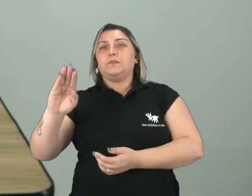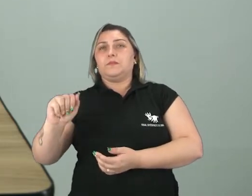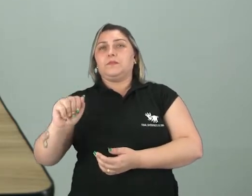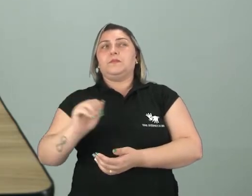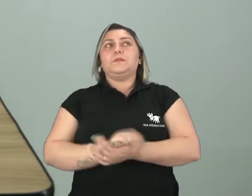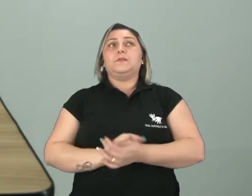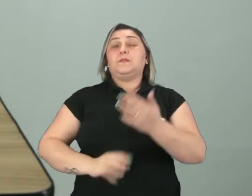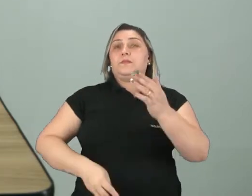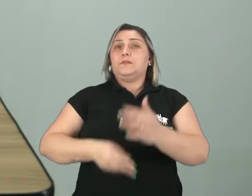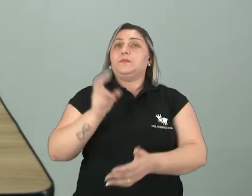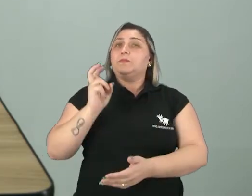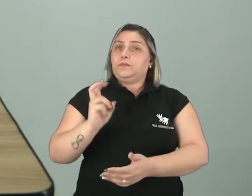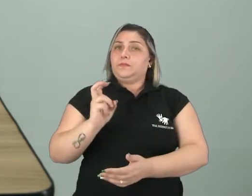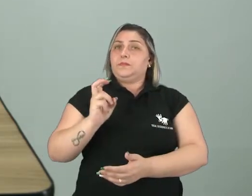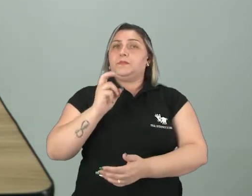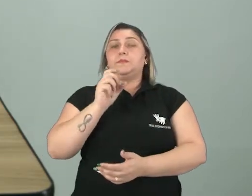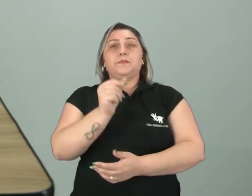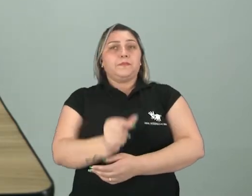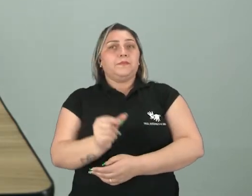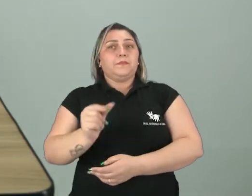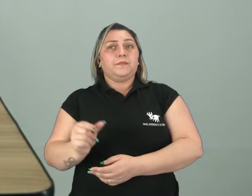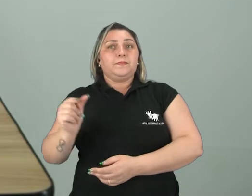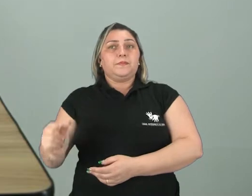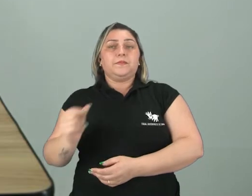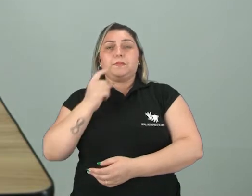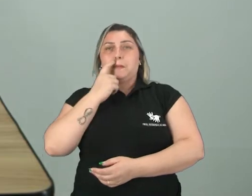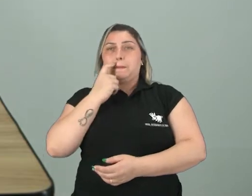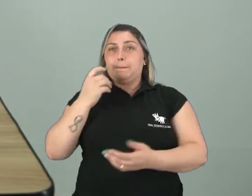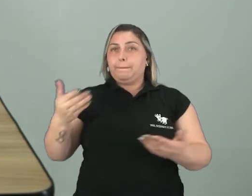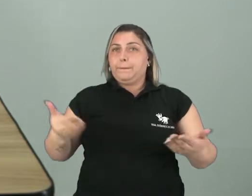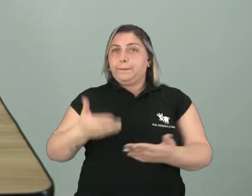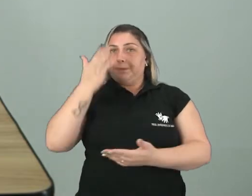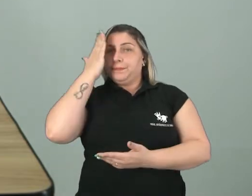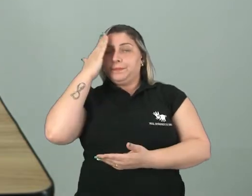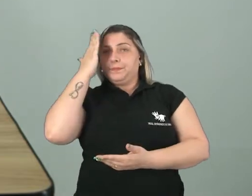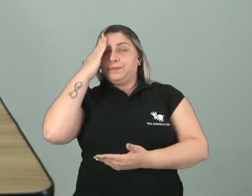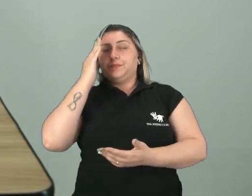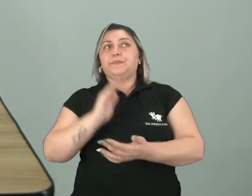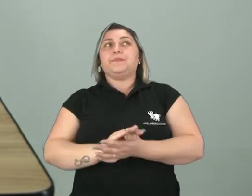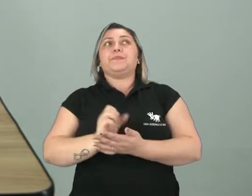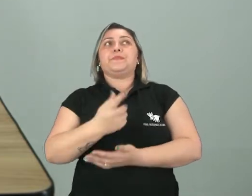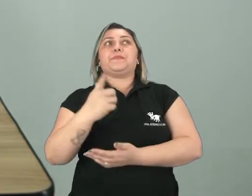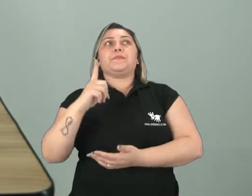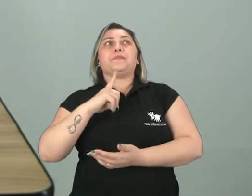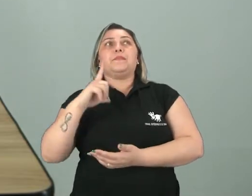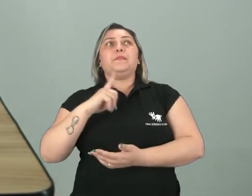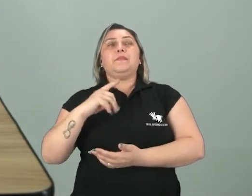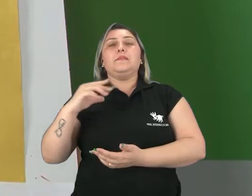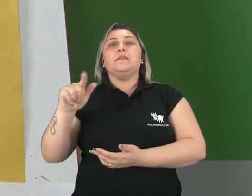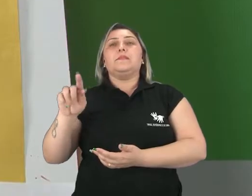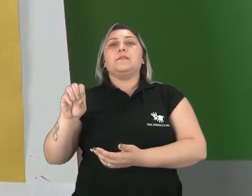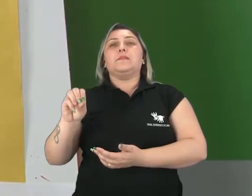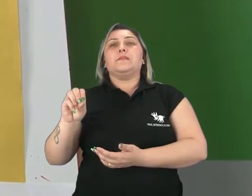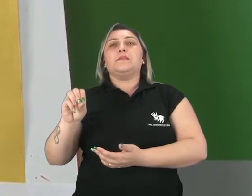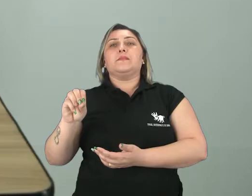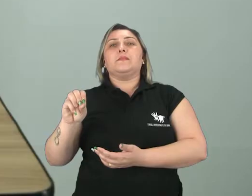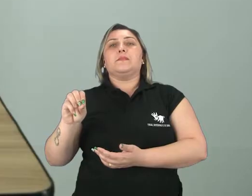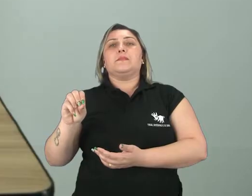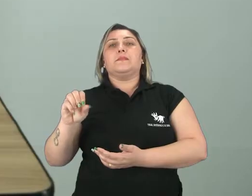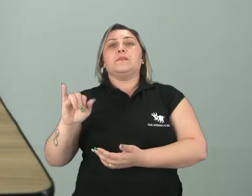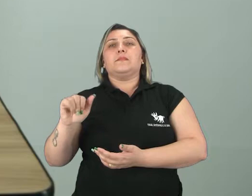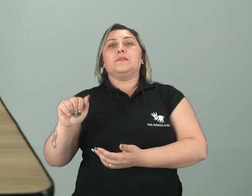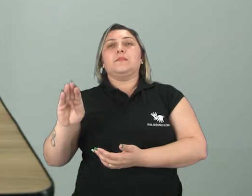jabuticaba 5 sons vamos agora saber quantos sons tem a palavra goiaba